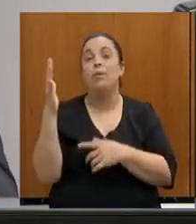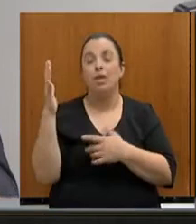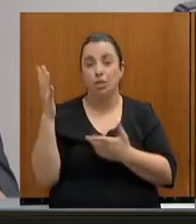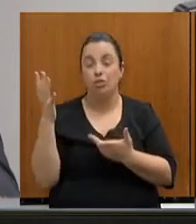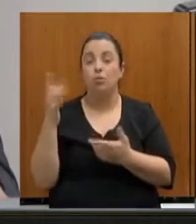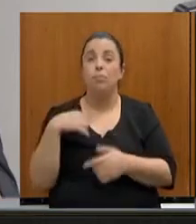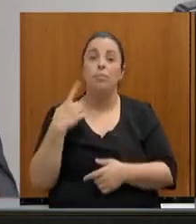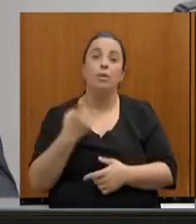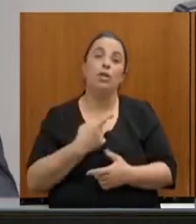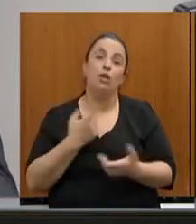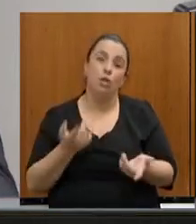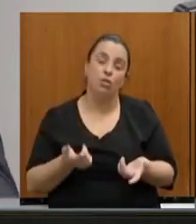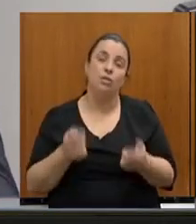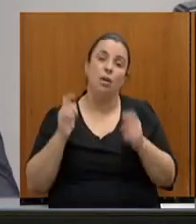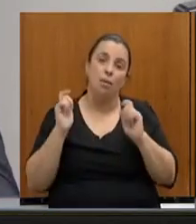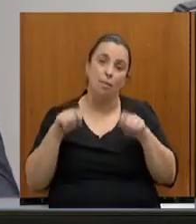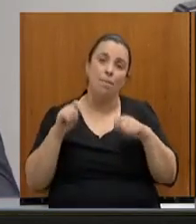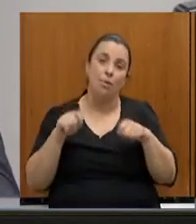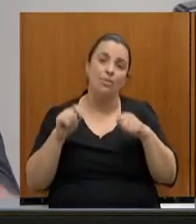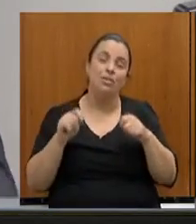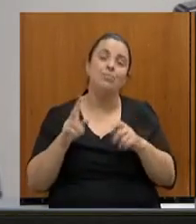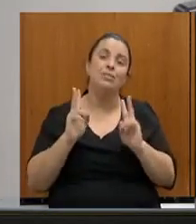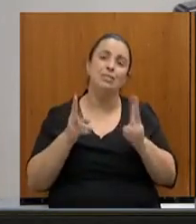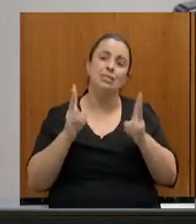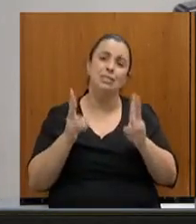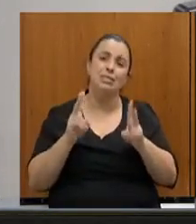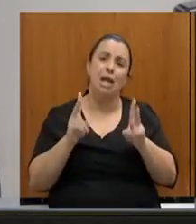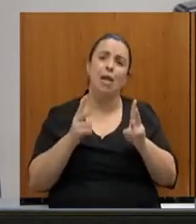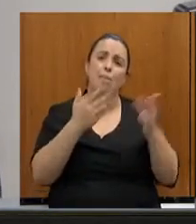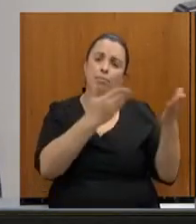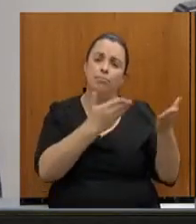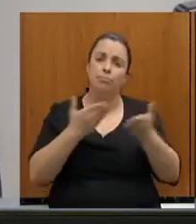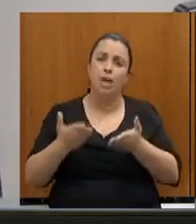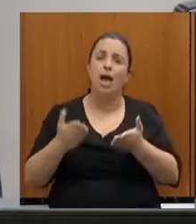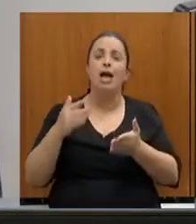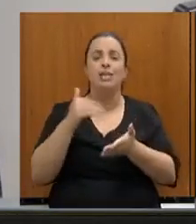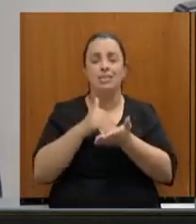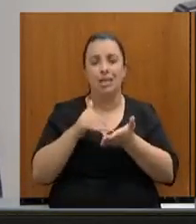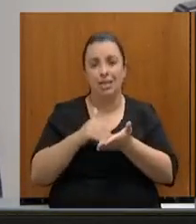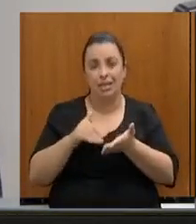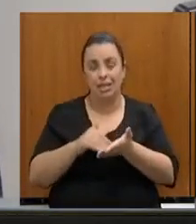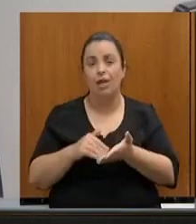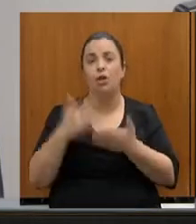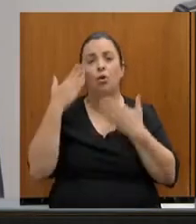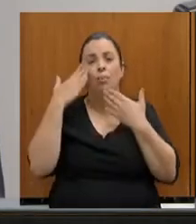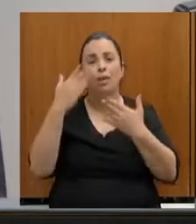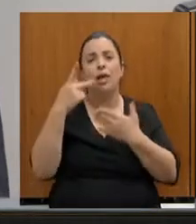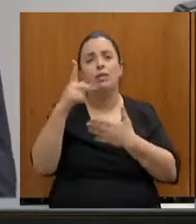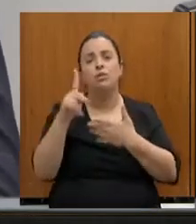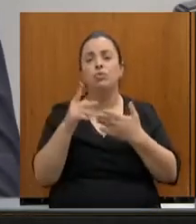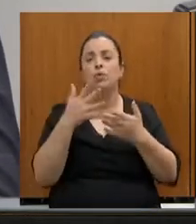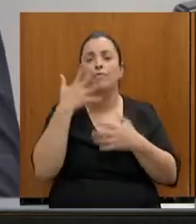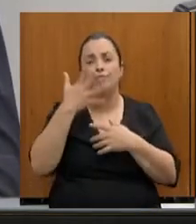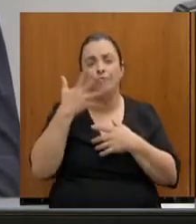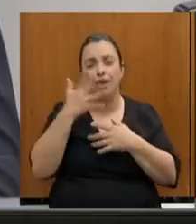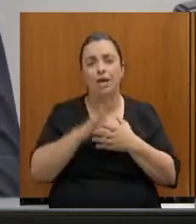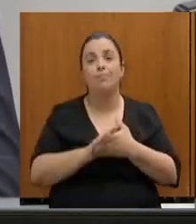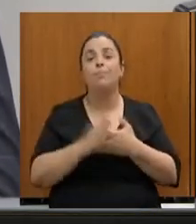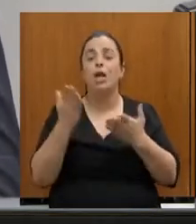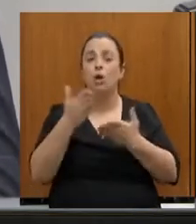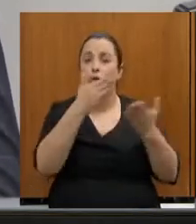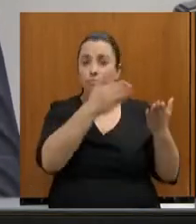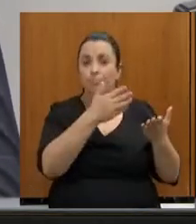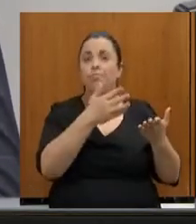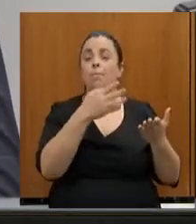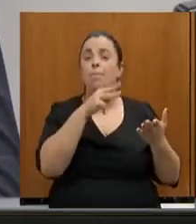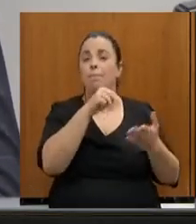nós possamos contar com a presença da secretária Obrigado pelas contribuições passa a palavra aqui a secretária